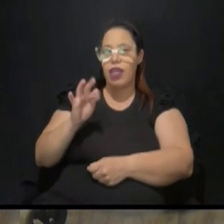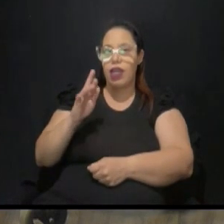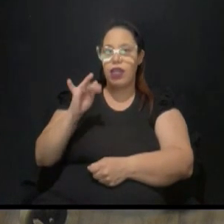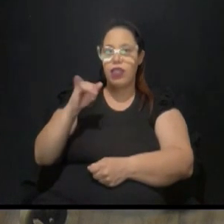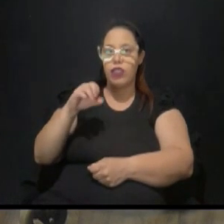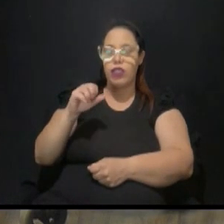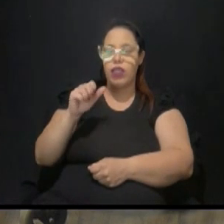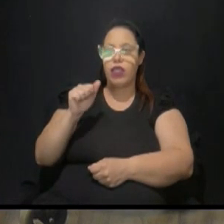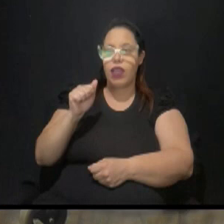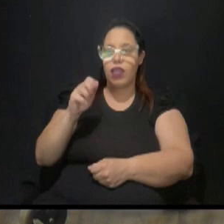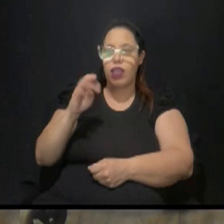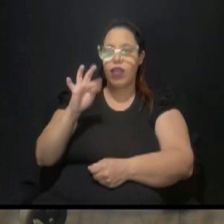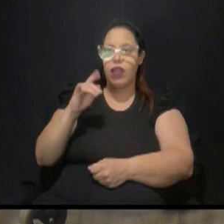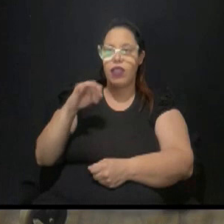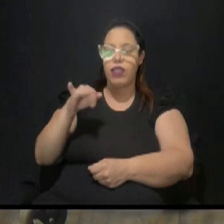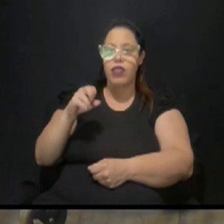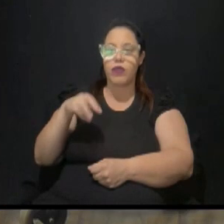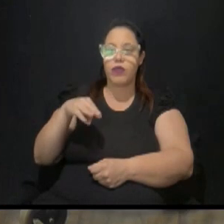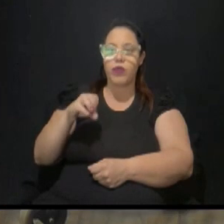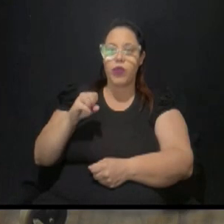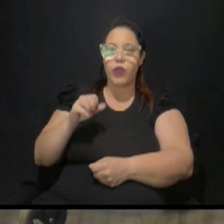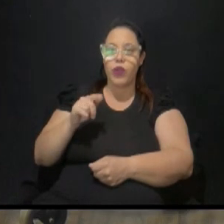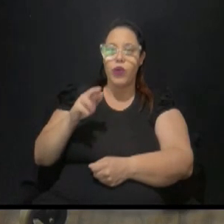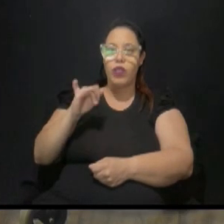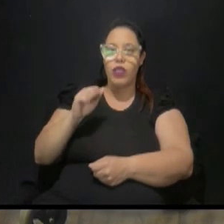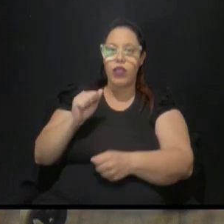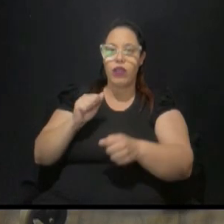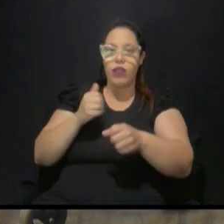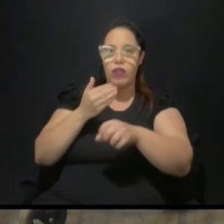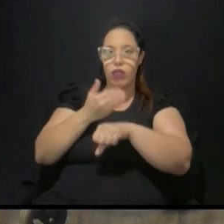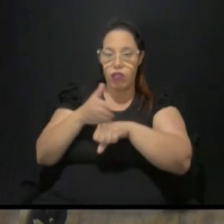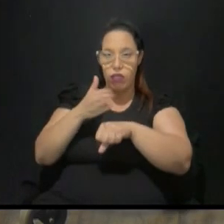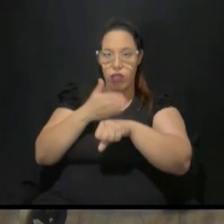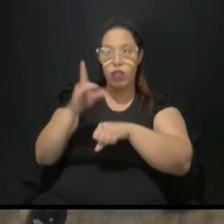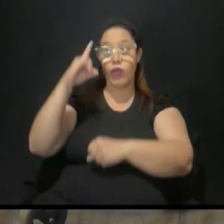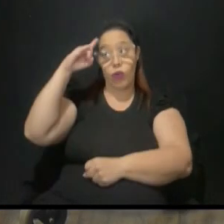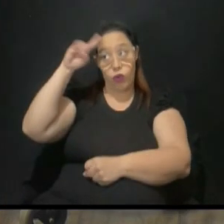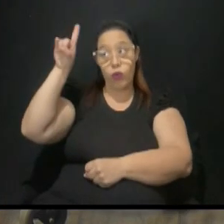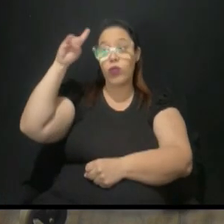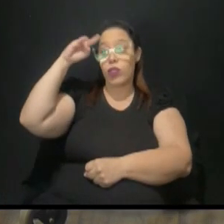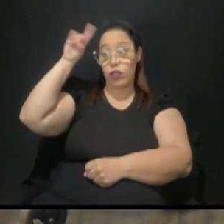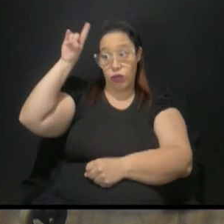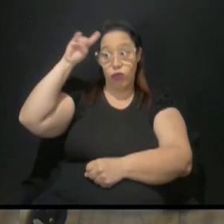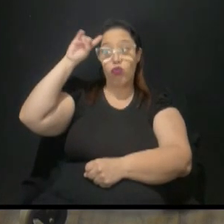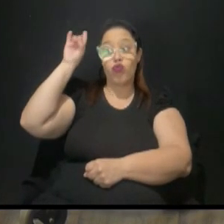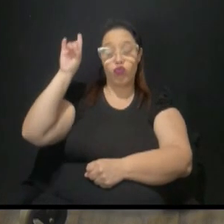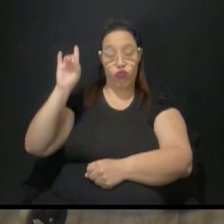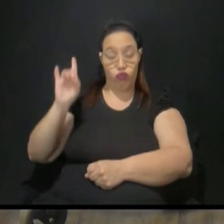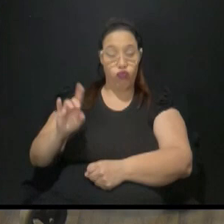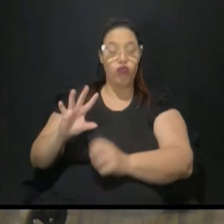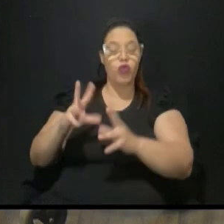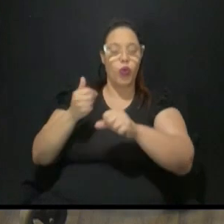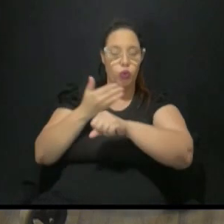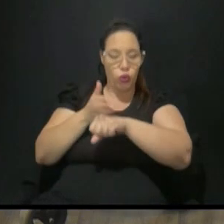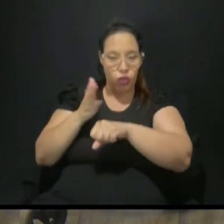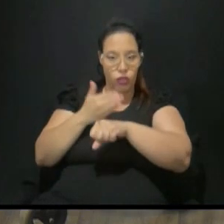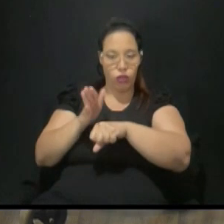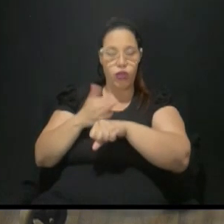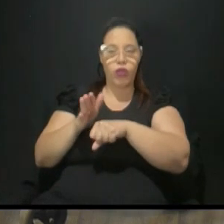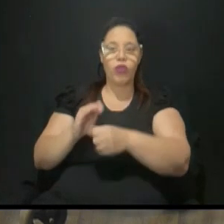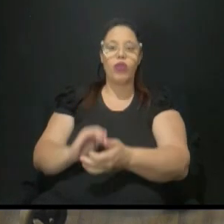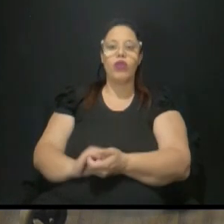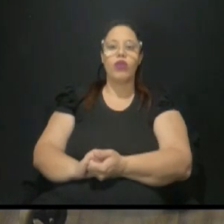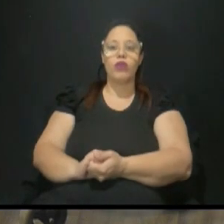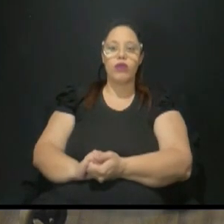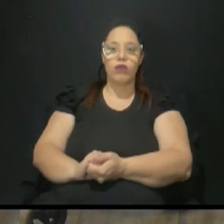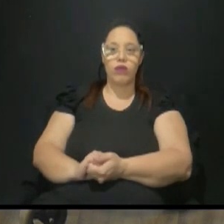o guia, ele treina todo dia com a pessoa? Todo dia, todos os treinos. Todos os treinos? Todos os treinos, quando eu falo